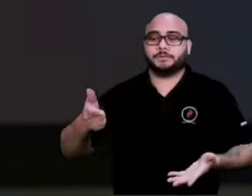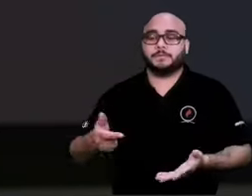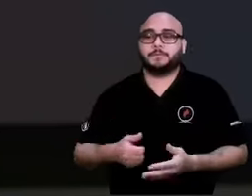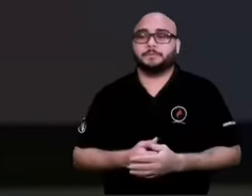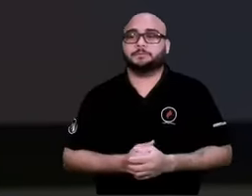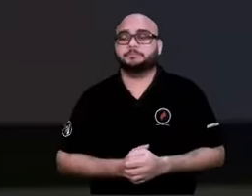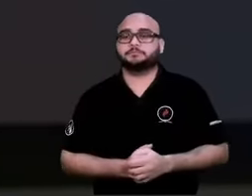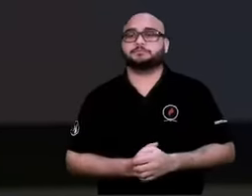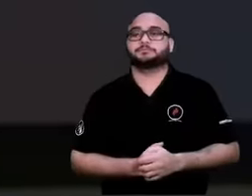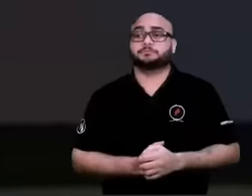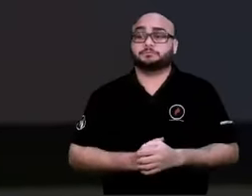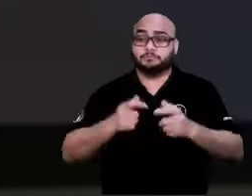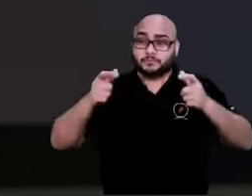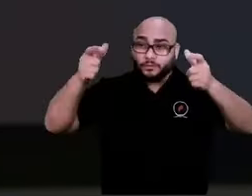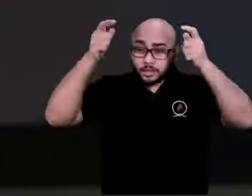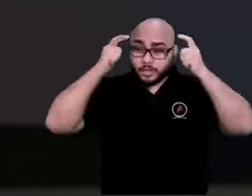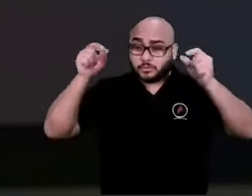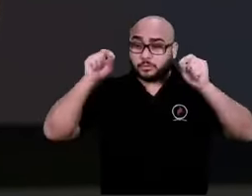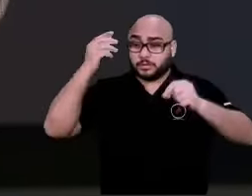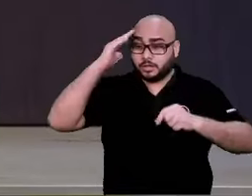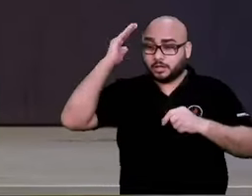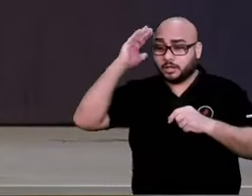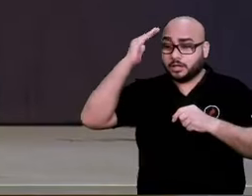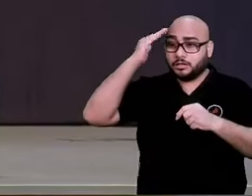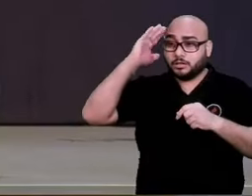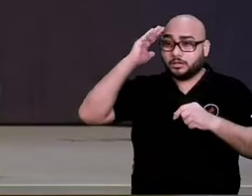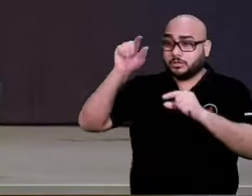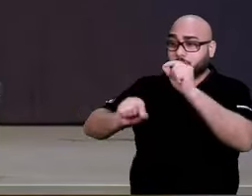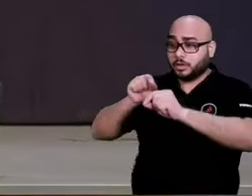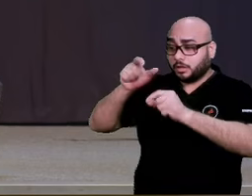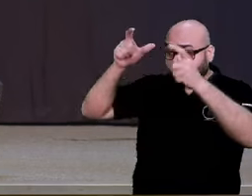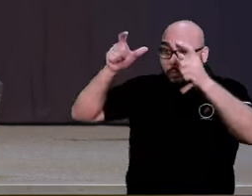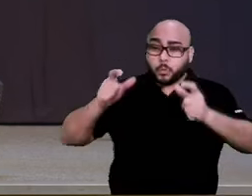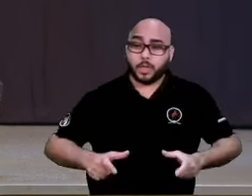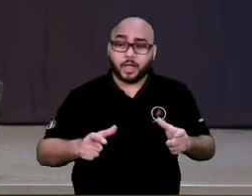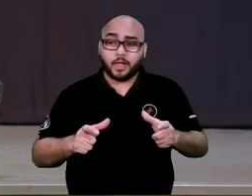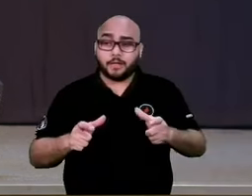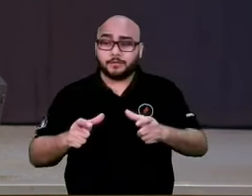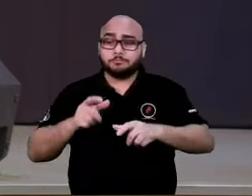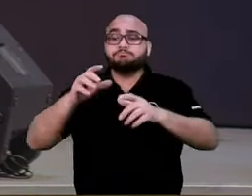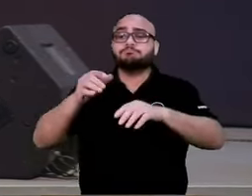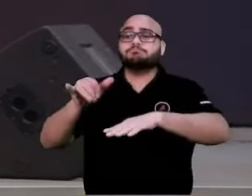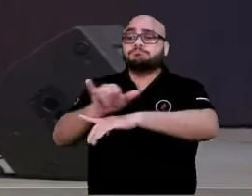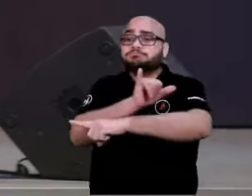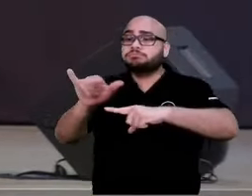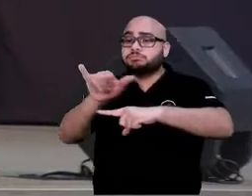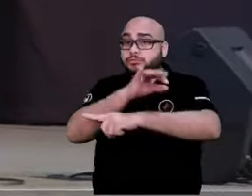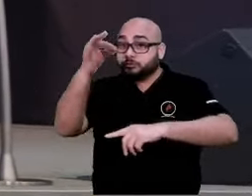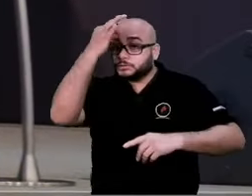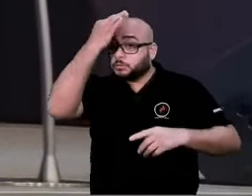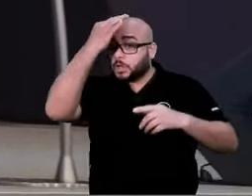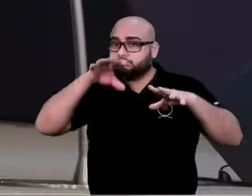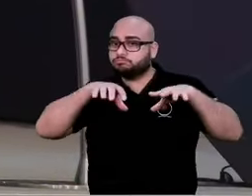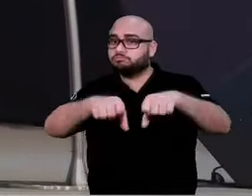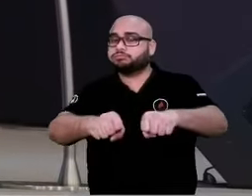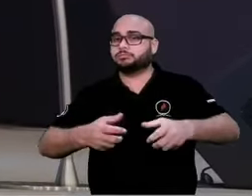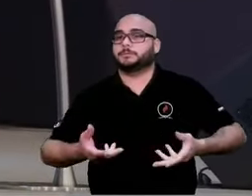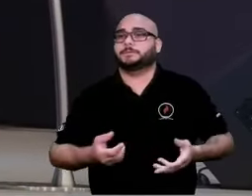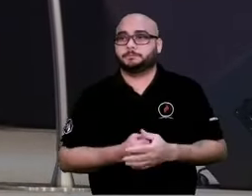correr. Para onde? Para Jerusalém, para a terra santa. Está indo para Jerusalém. Por que,